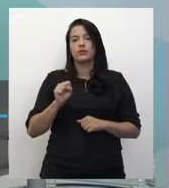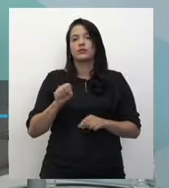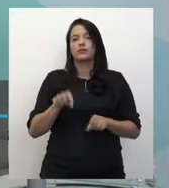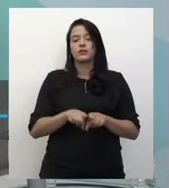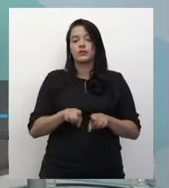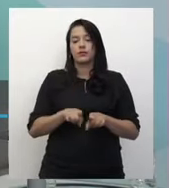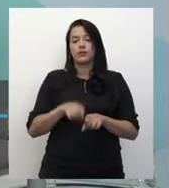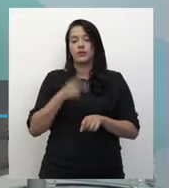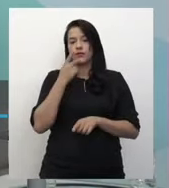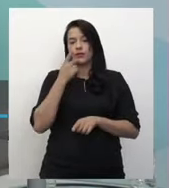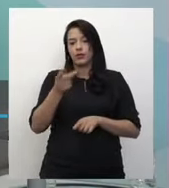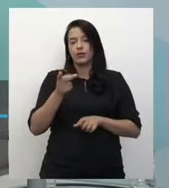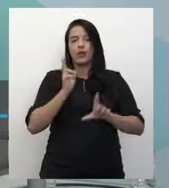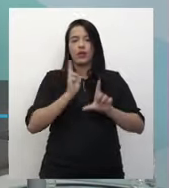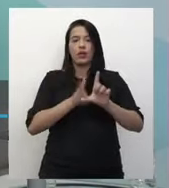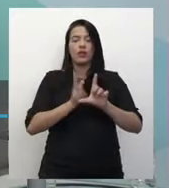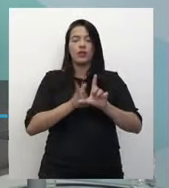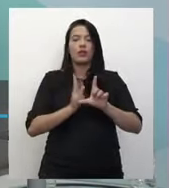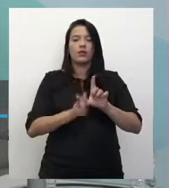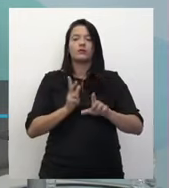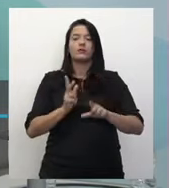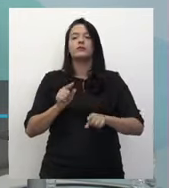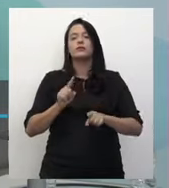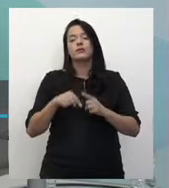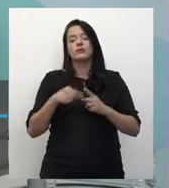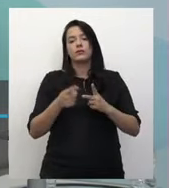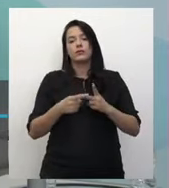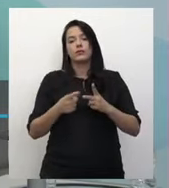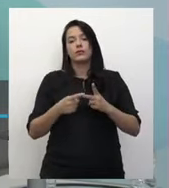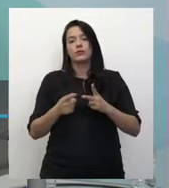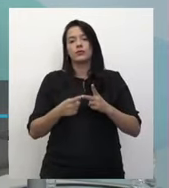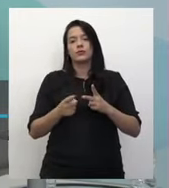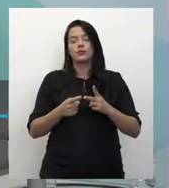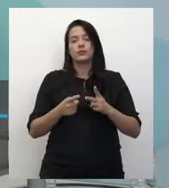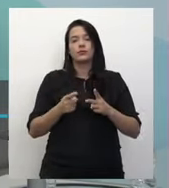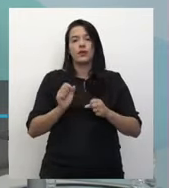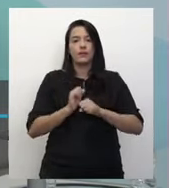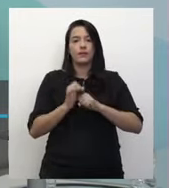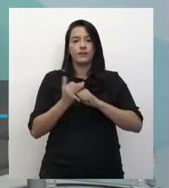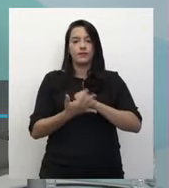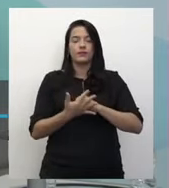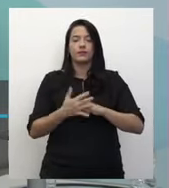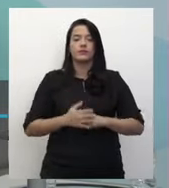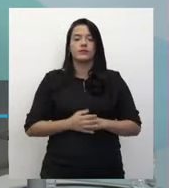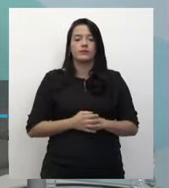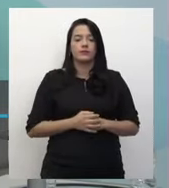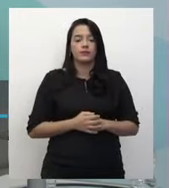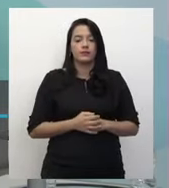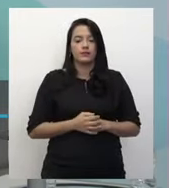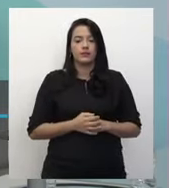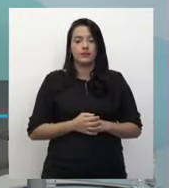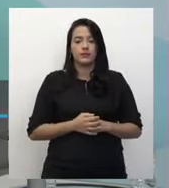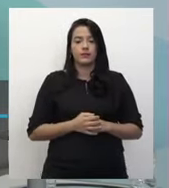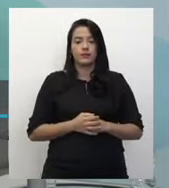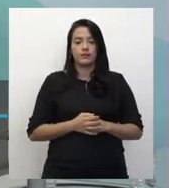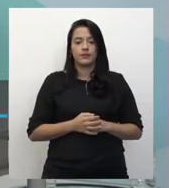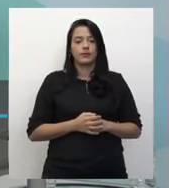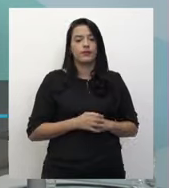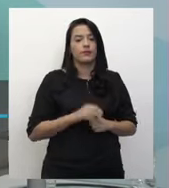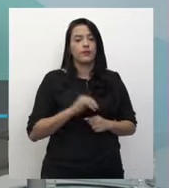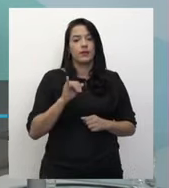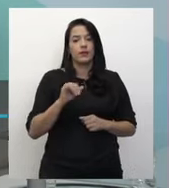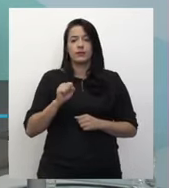colocou lives e pandemia e a vida e quarentena. Não sei se está chegando atrasada essa daqui. A Isabela colocou